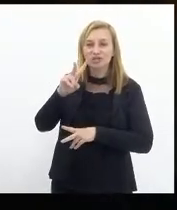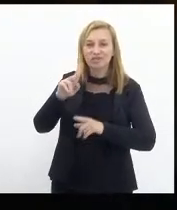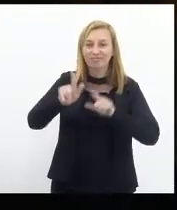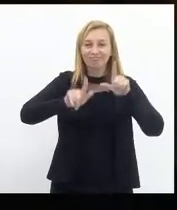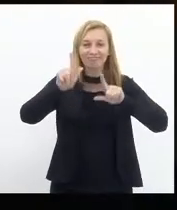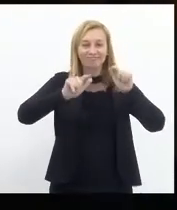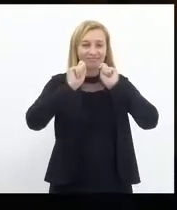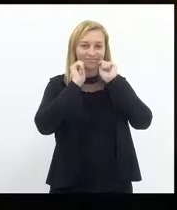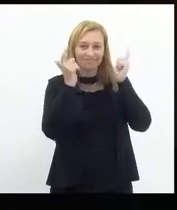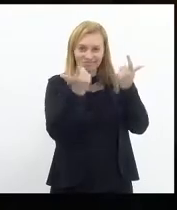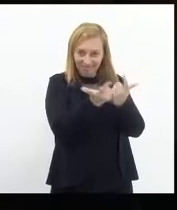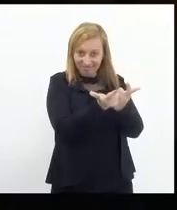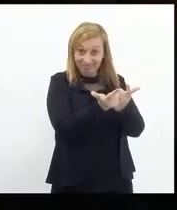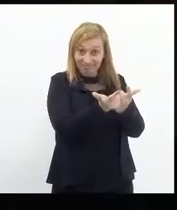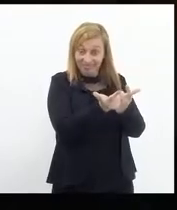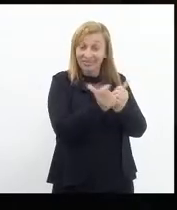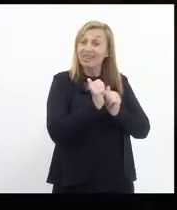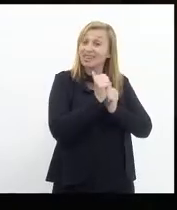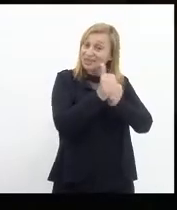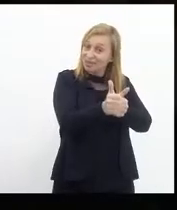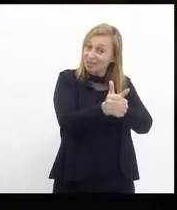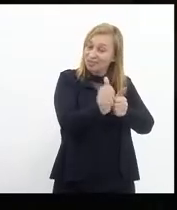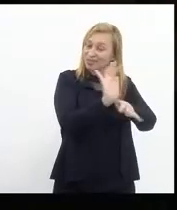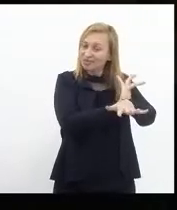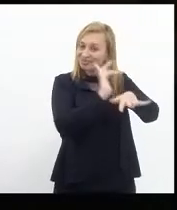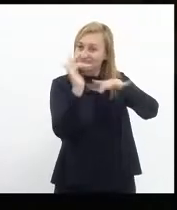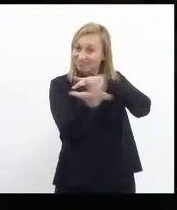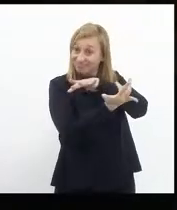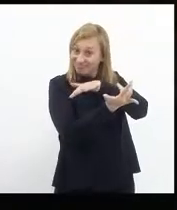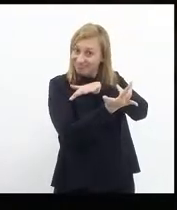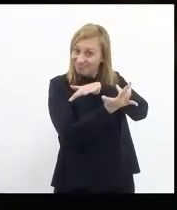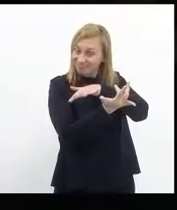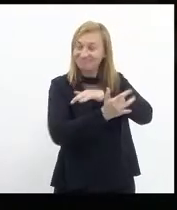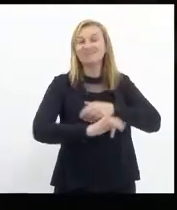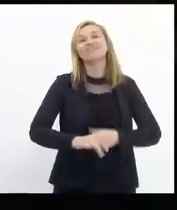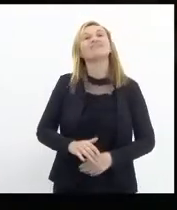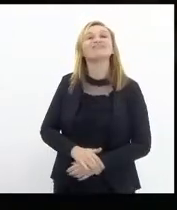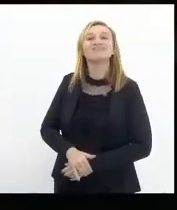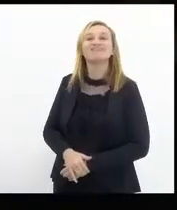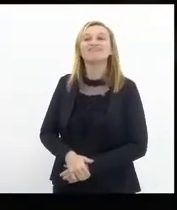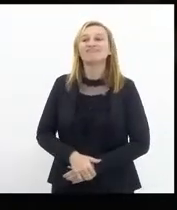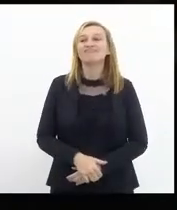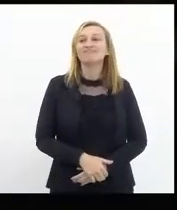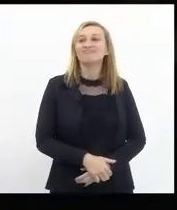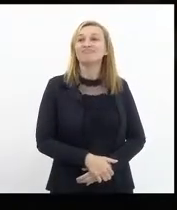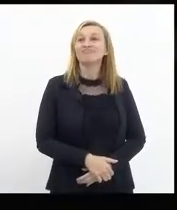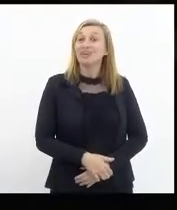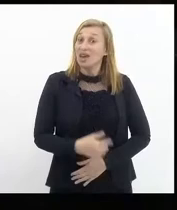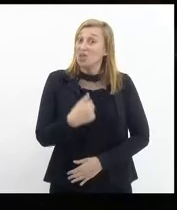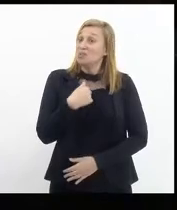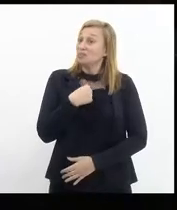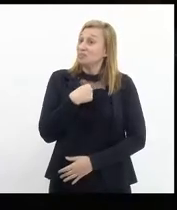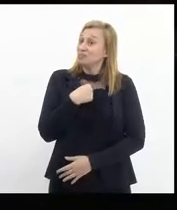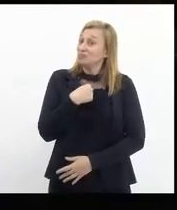TV Alegre e aqueles que nos acompanham pelas redes sociais. Eu